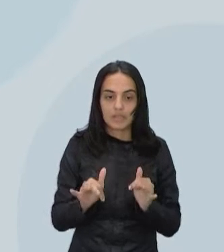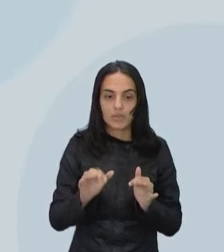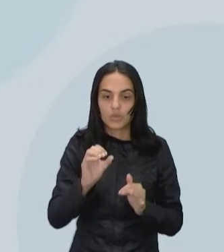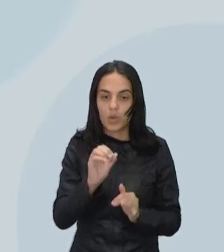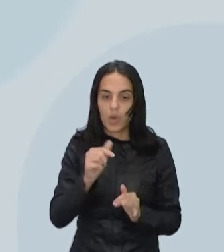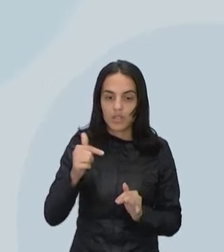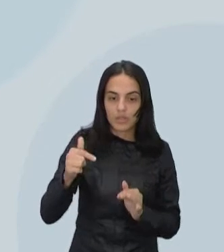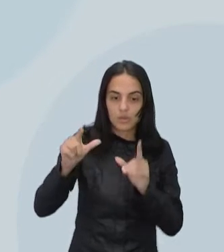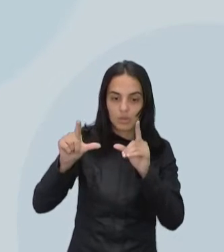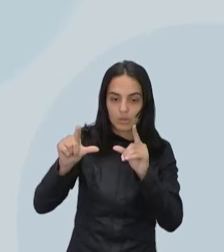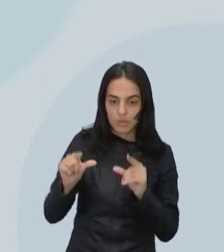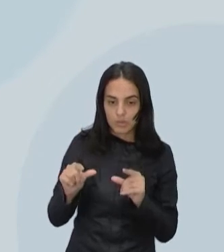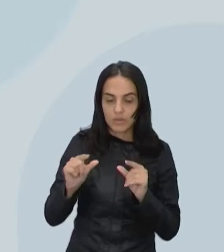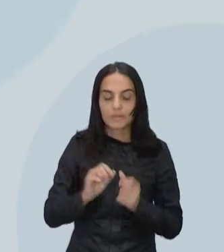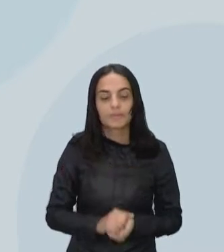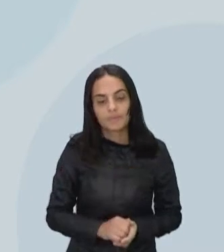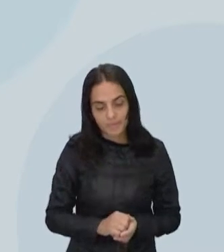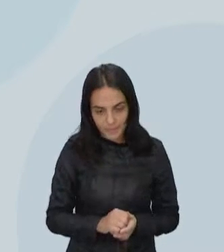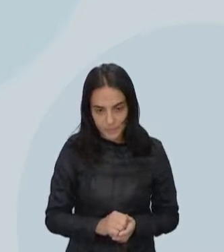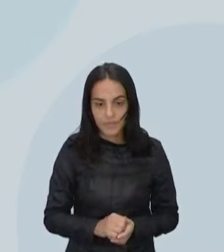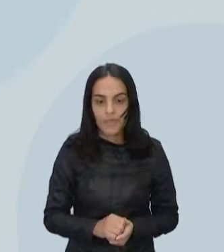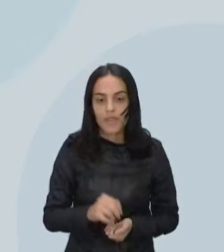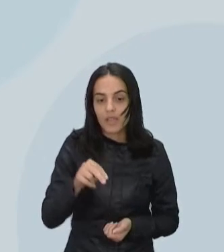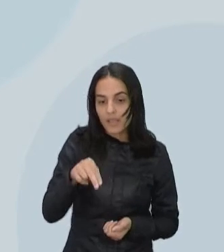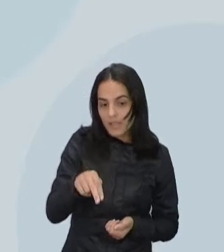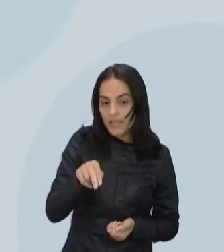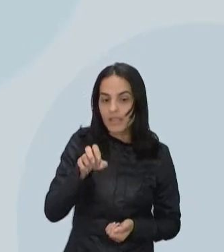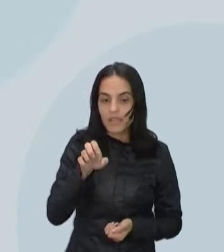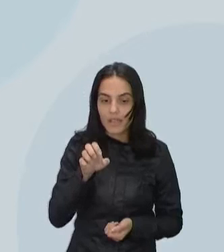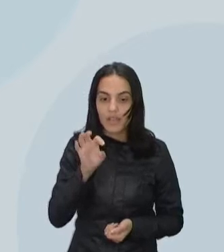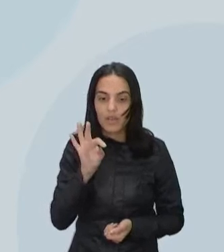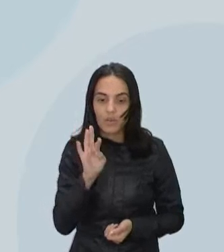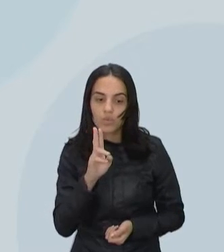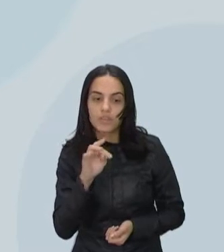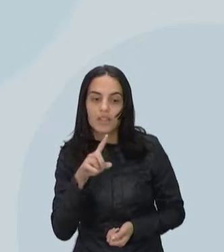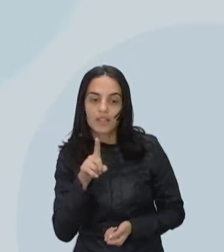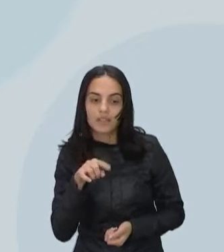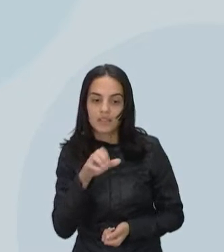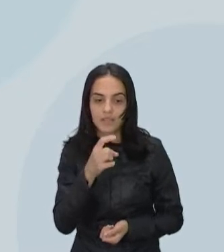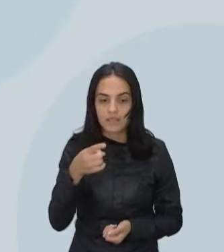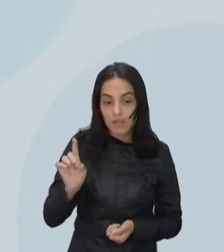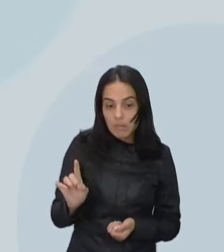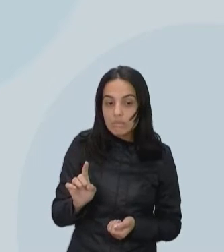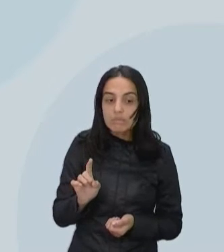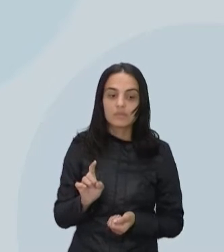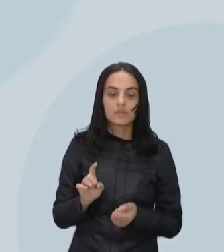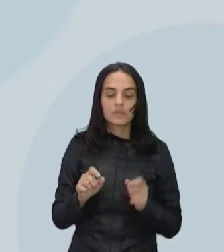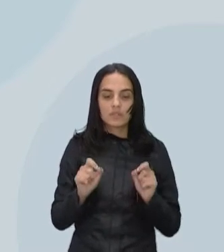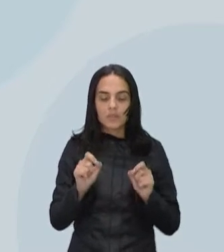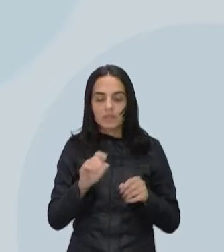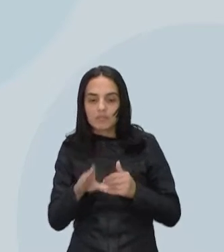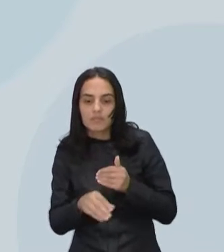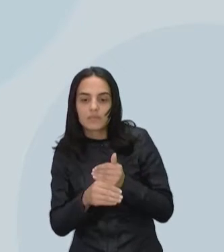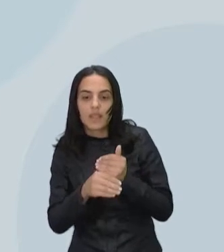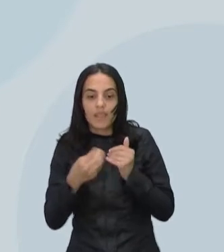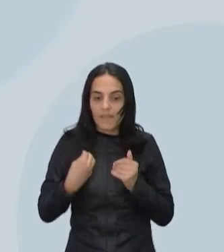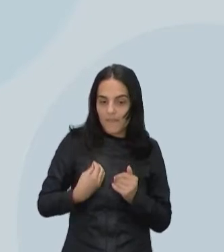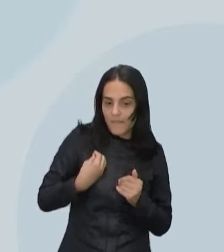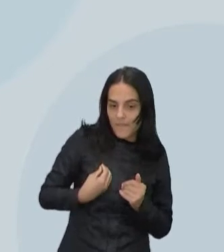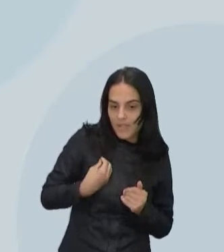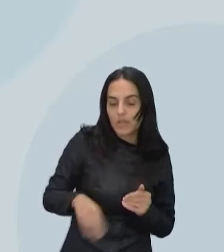oxirredução, precipitação e neutralização? Sua aplicabilidade na vida e suas funções nos